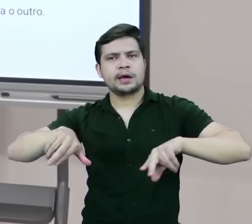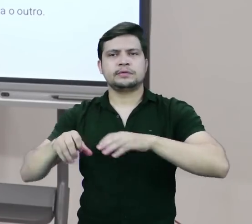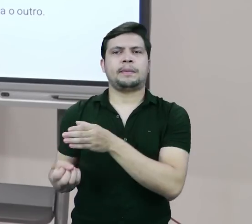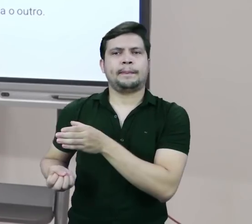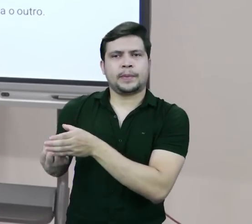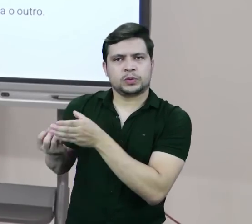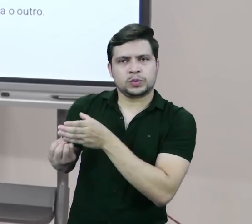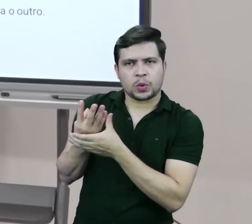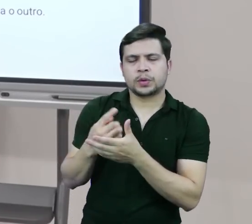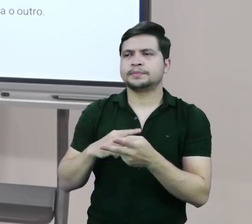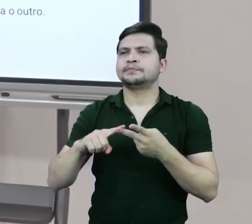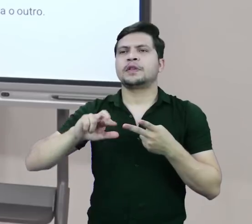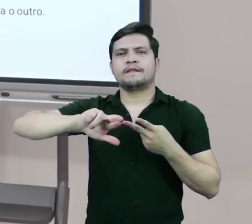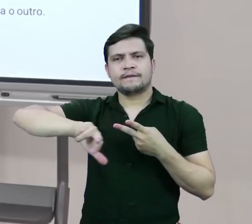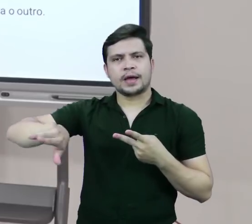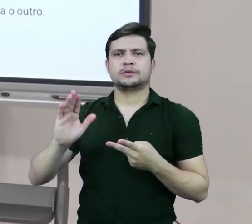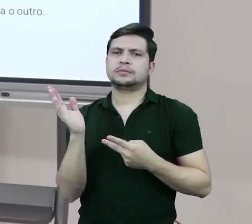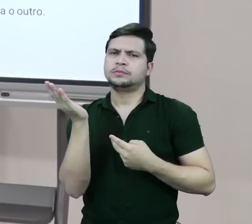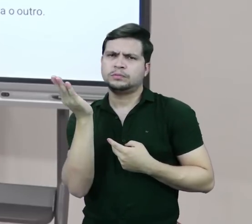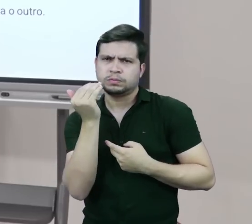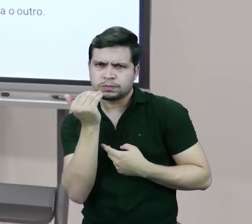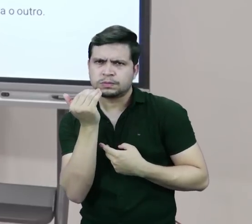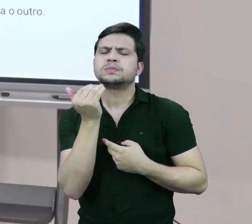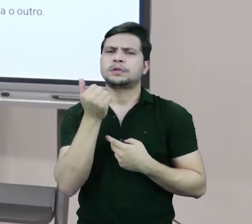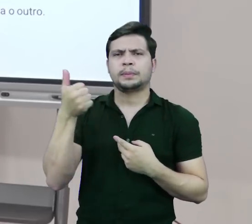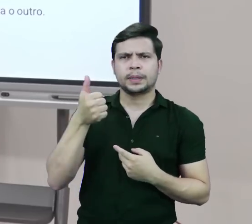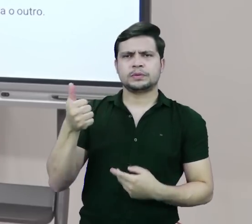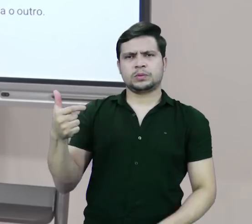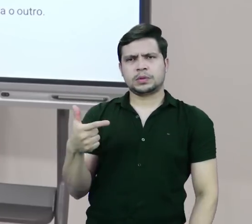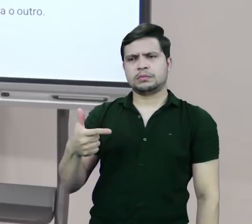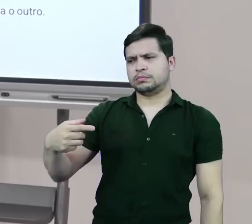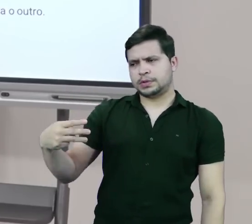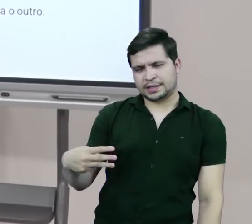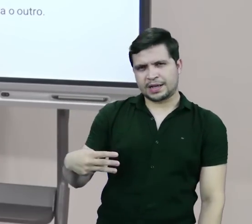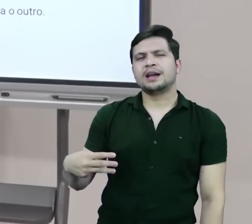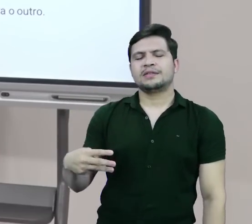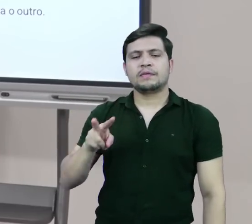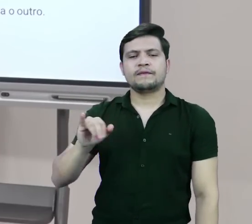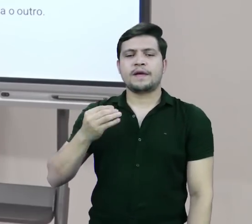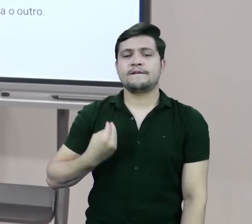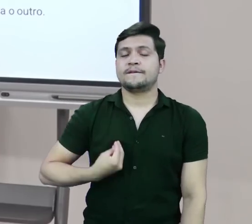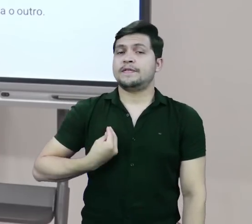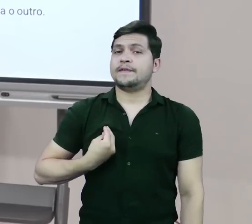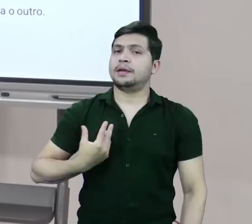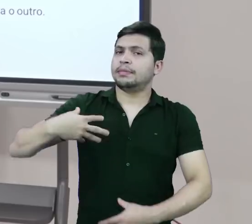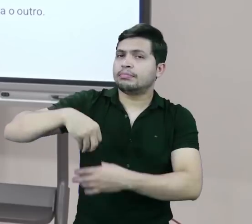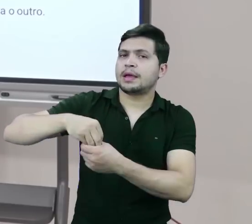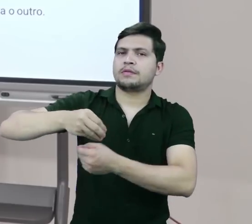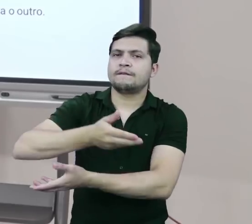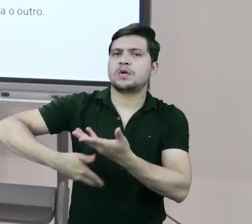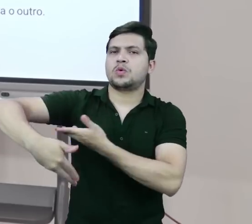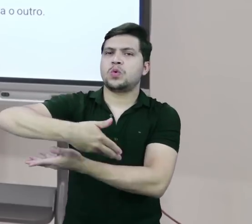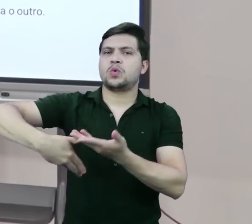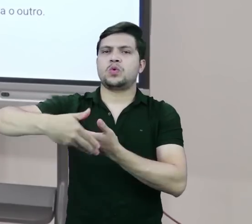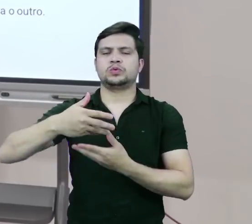vários produtores, vários consumidores, né, primário, secundário, terciário, que vão viver nesse fluxo